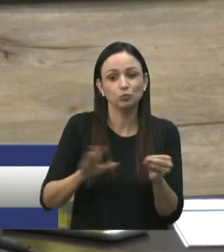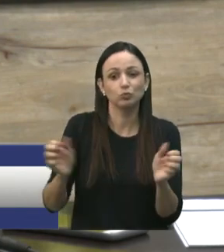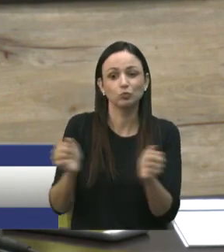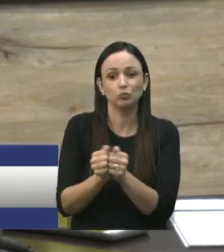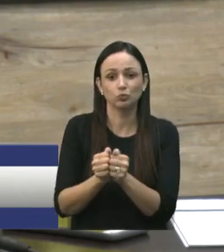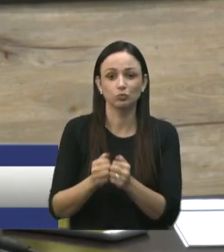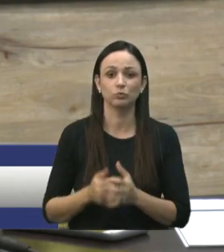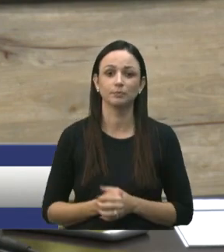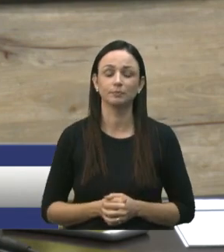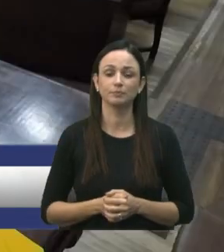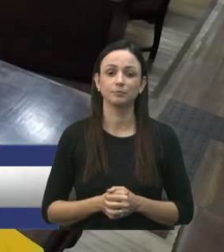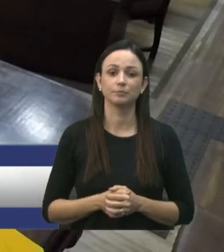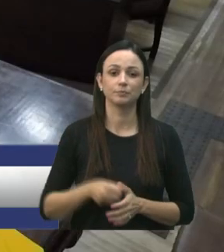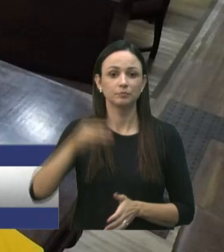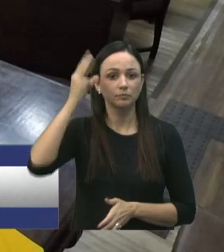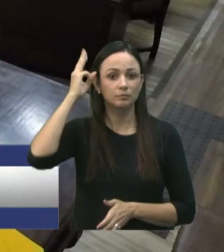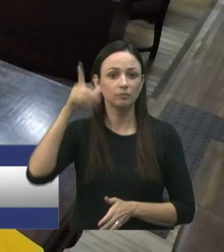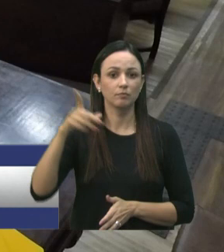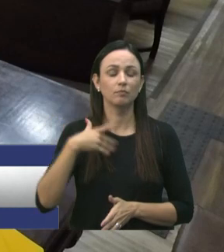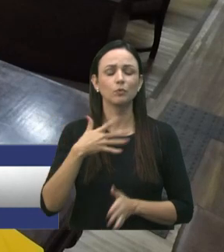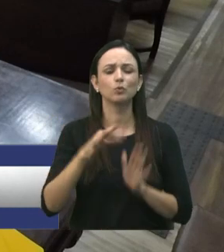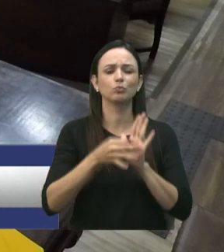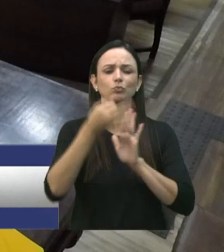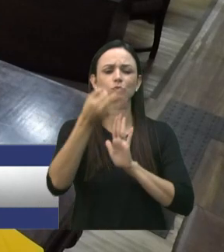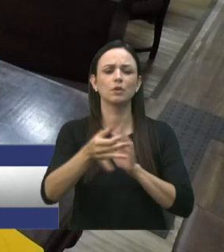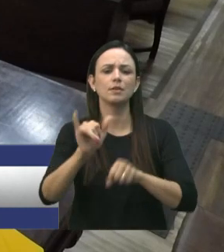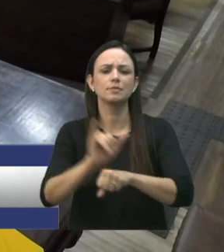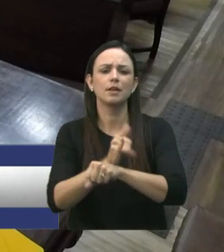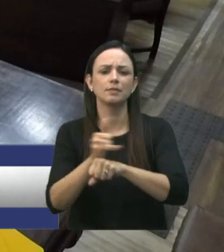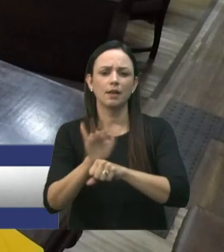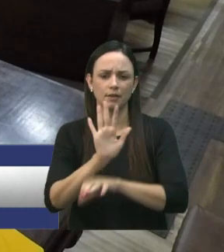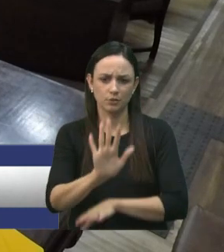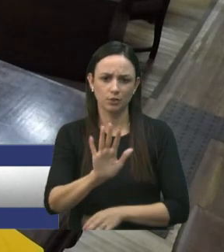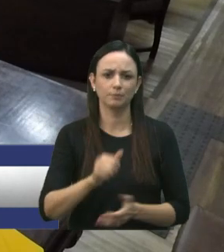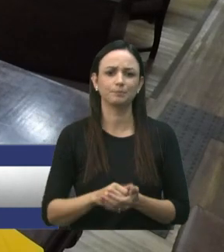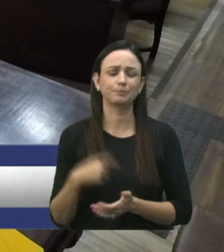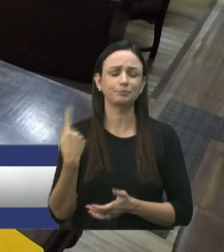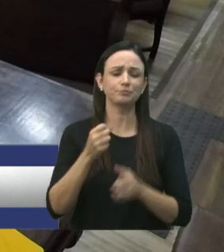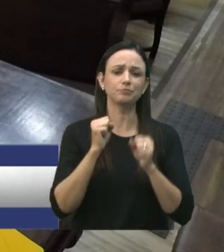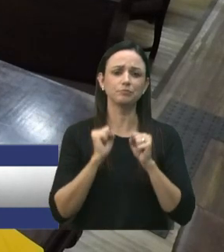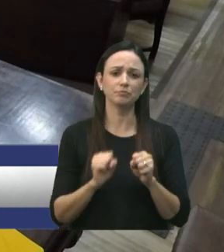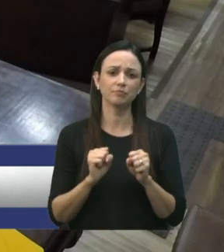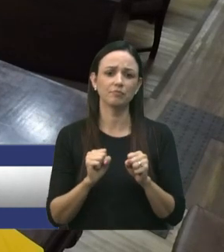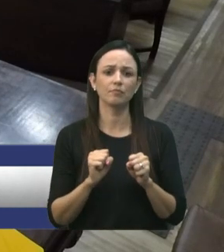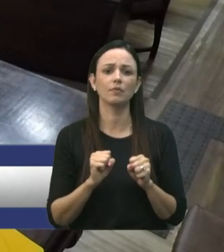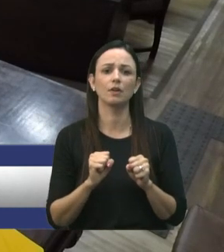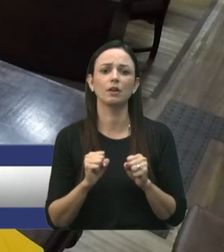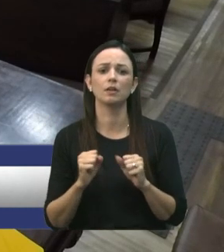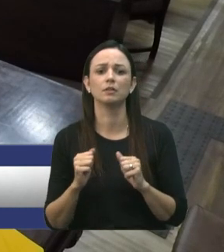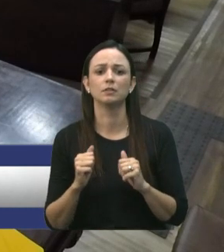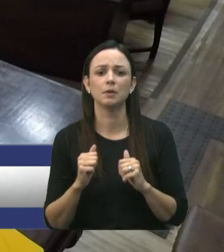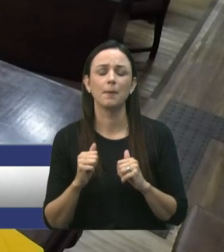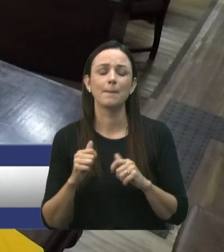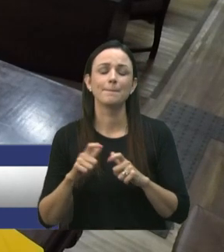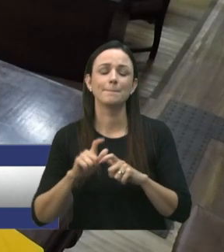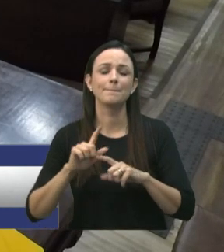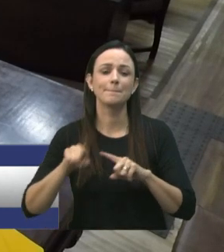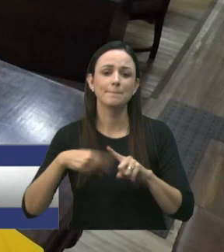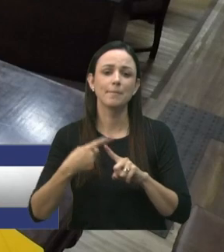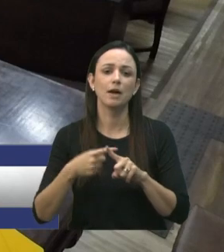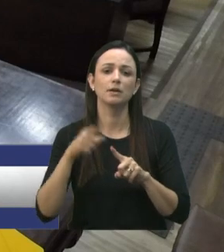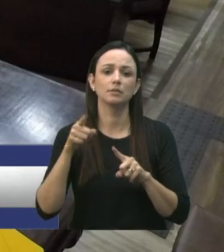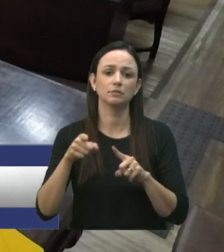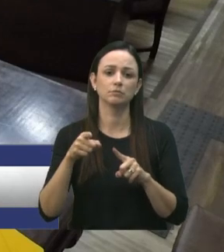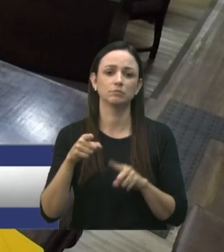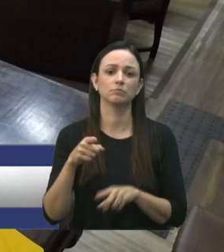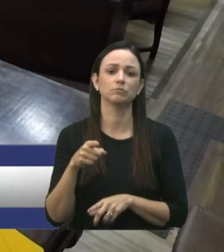deixa eu deixar a sugestão estratégica para a gente poder até potencializar e dar maior eficiência